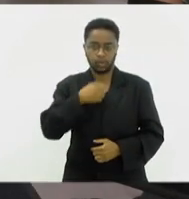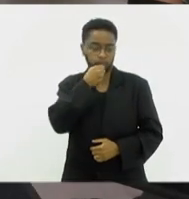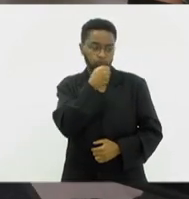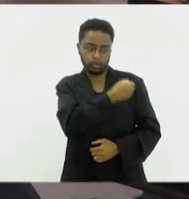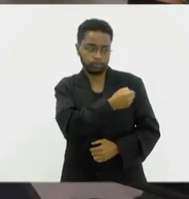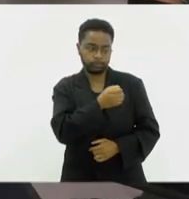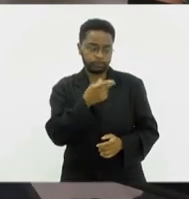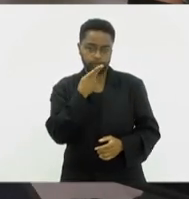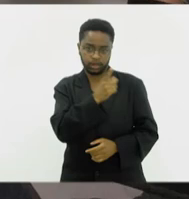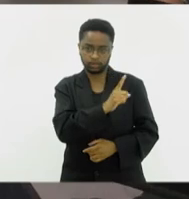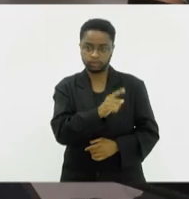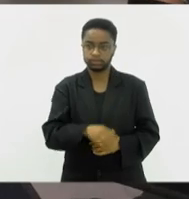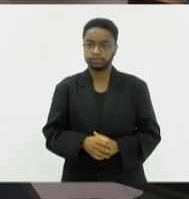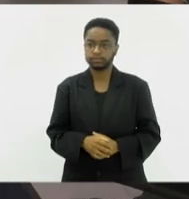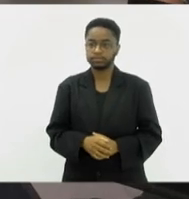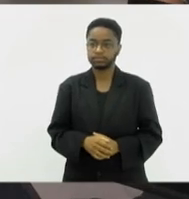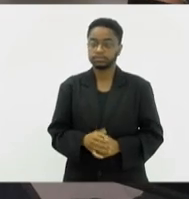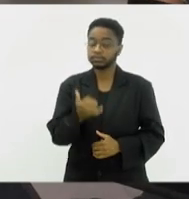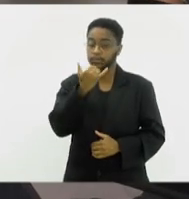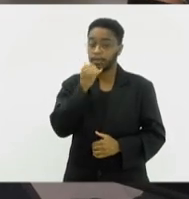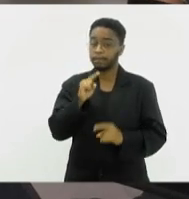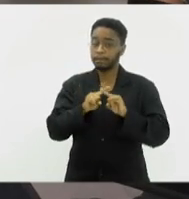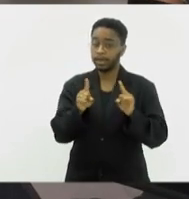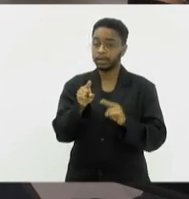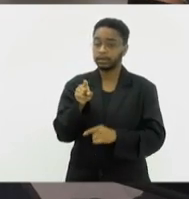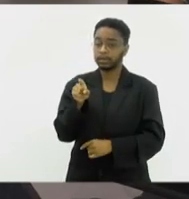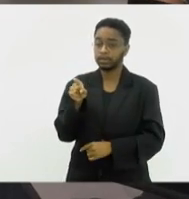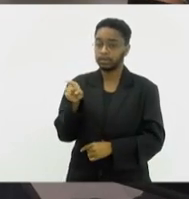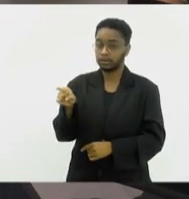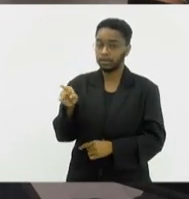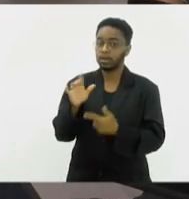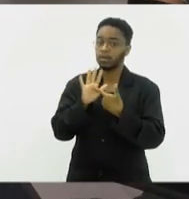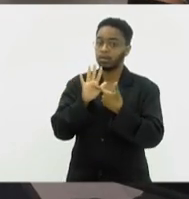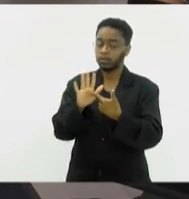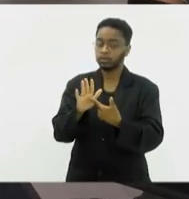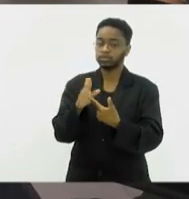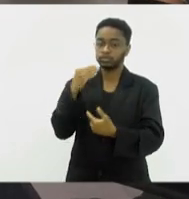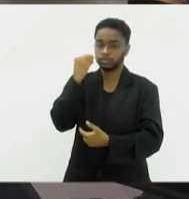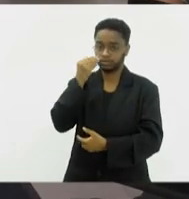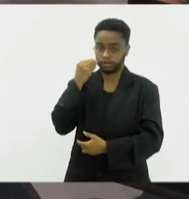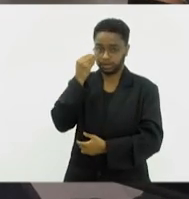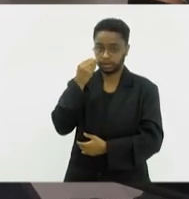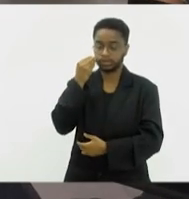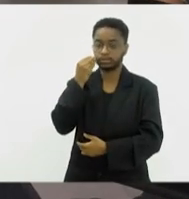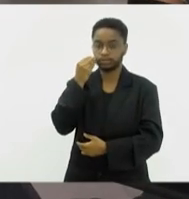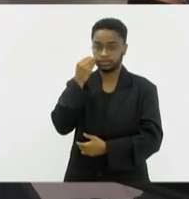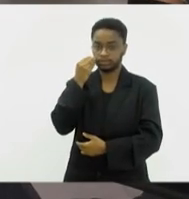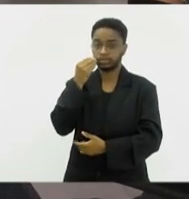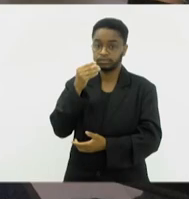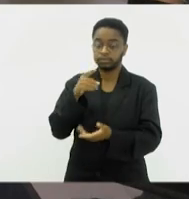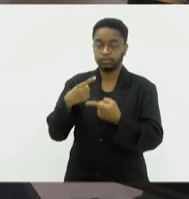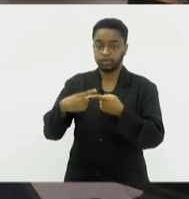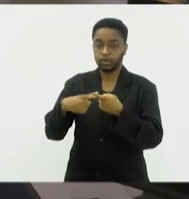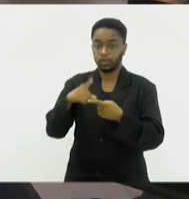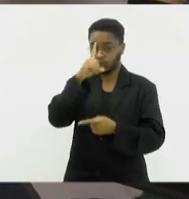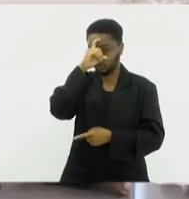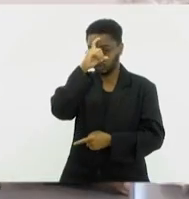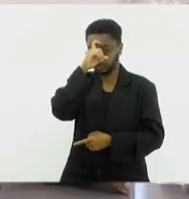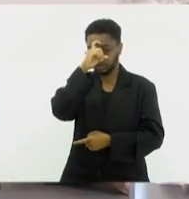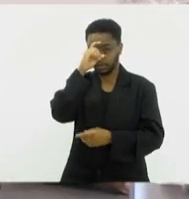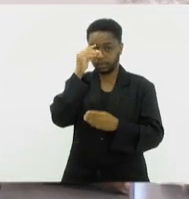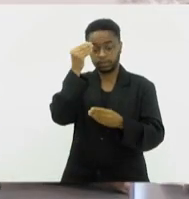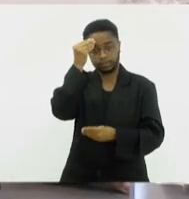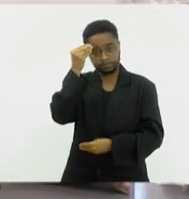o comitê, não. Tá? Mas ela trouxe no currículo algumas experiências. De fato, os hospitais psiquiátricos